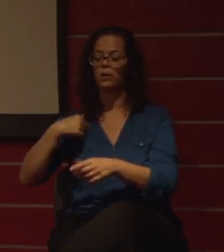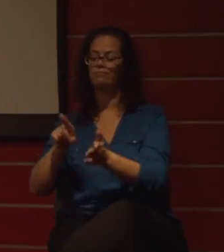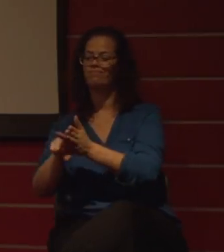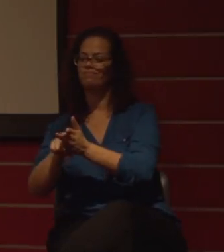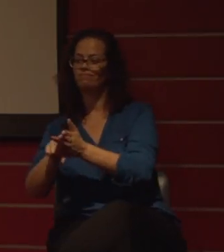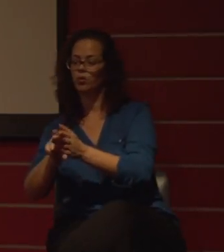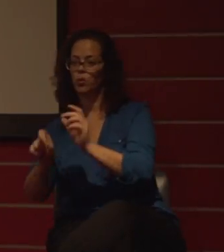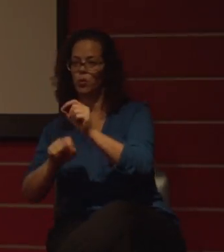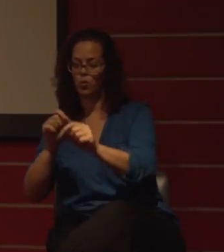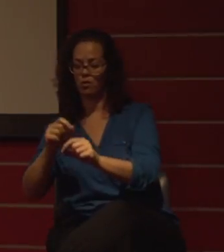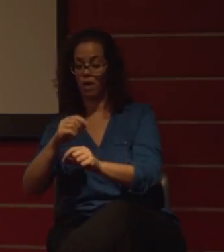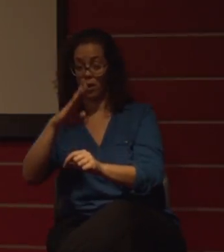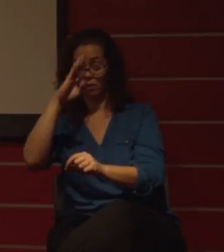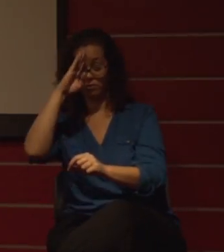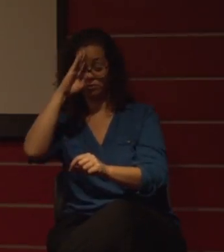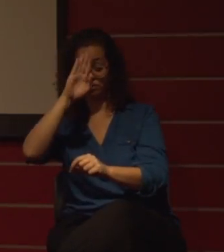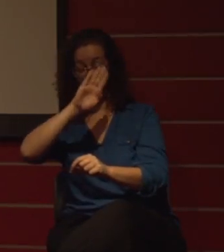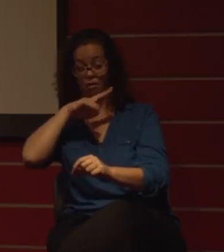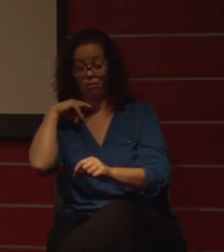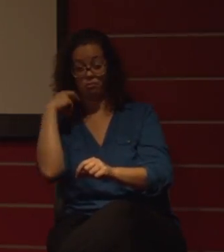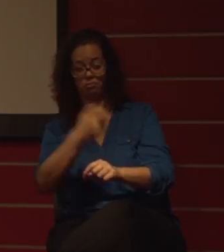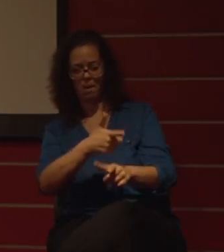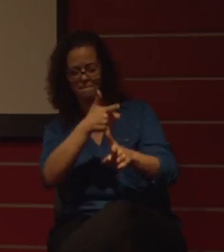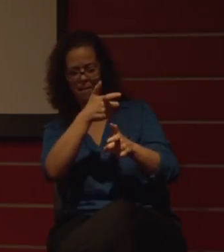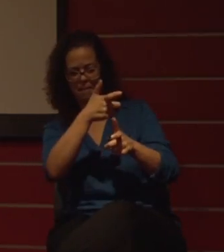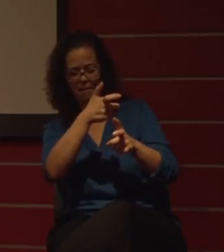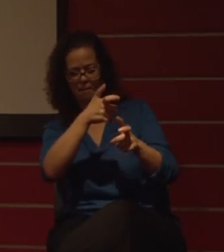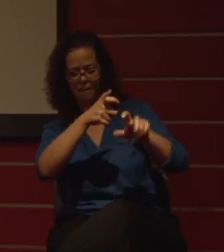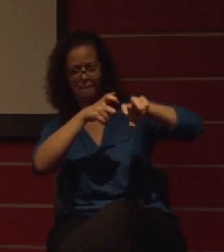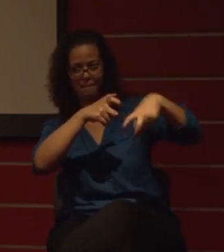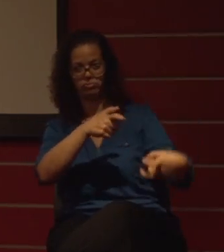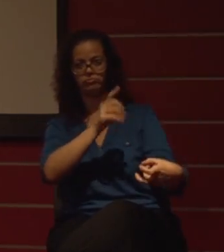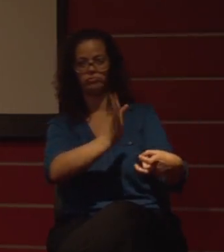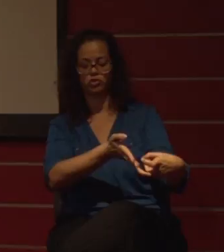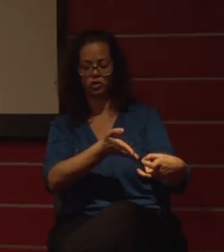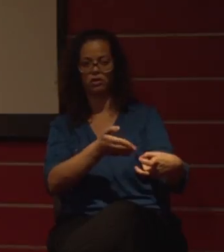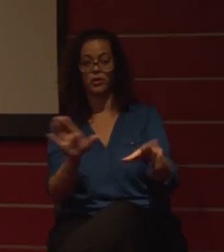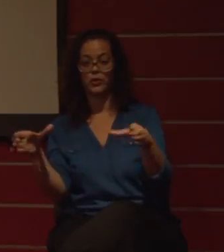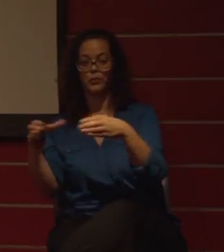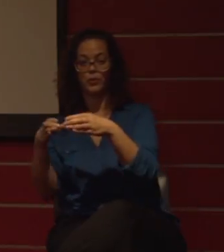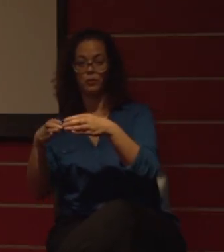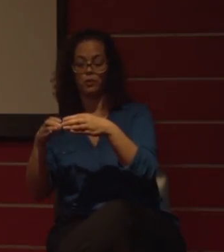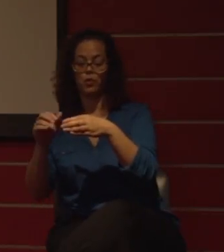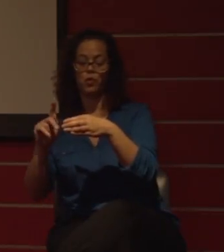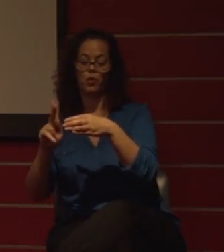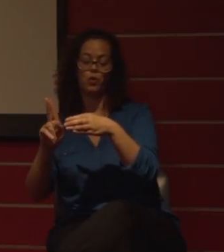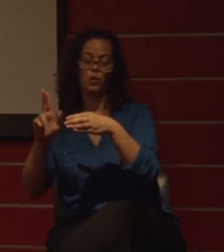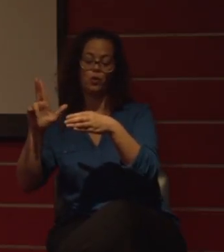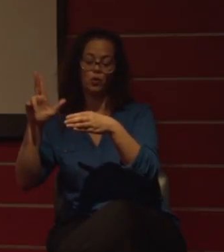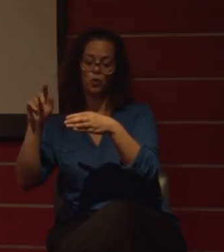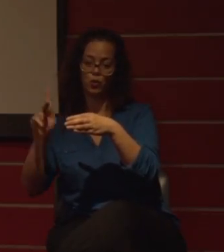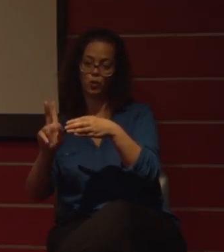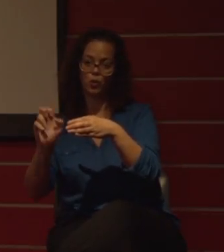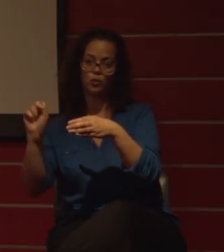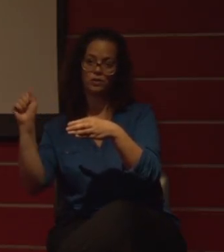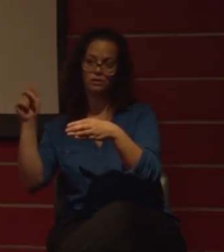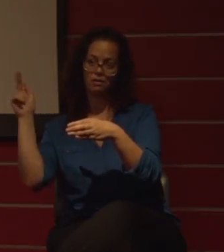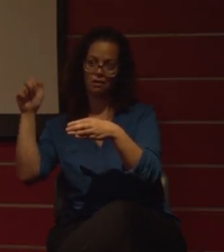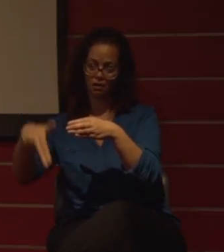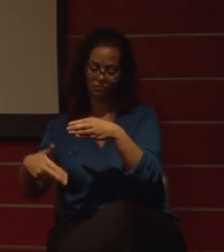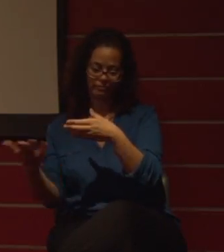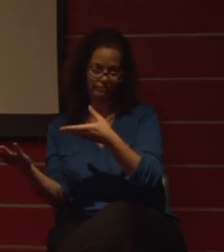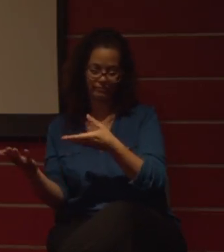provavelmente foi morto a tiro por gente da cucusclan E aí ao ao começar a a